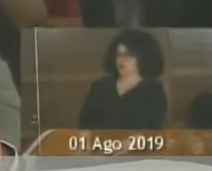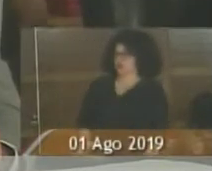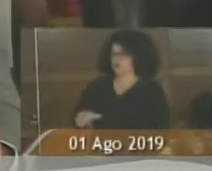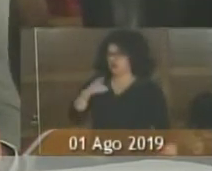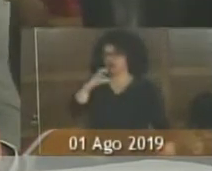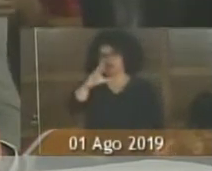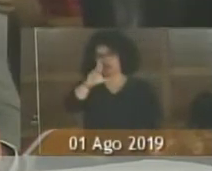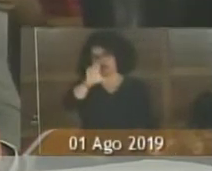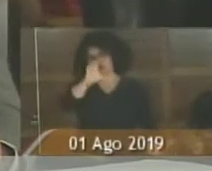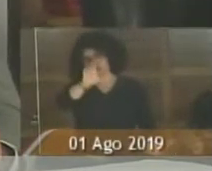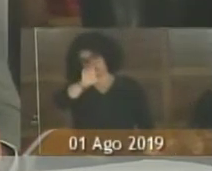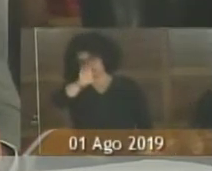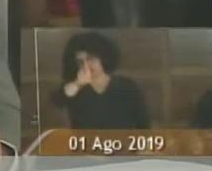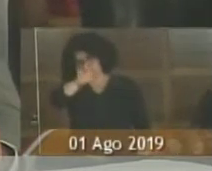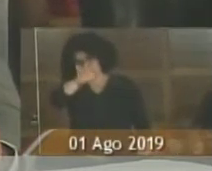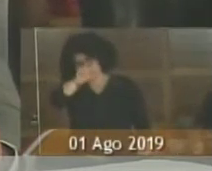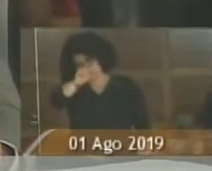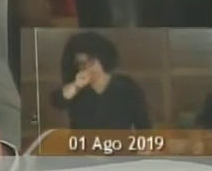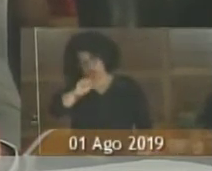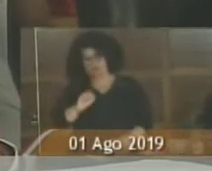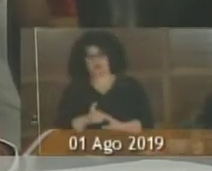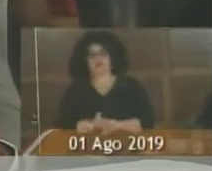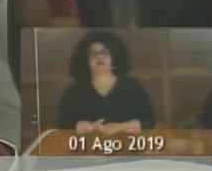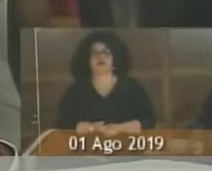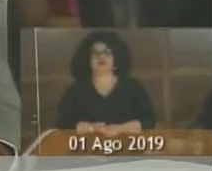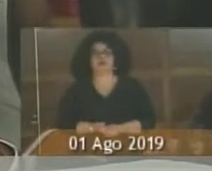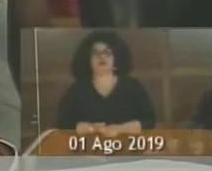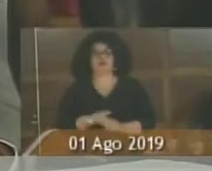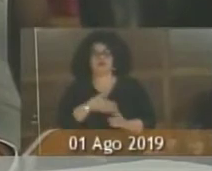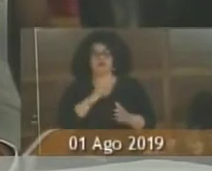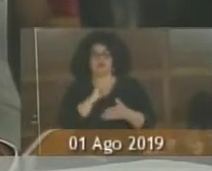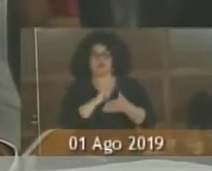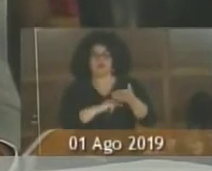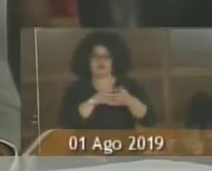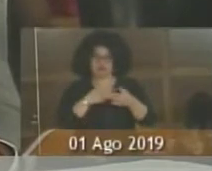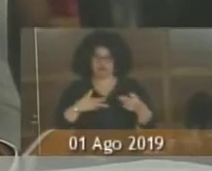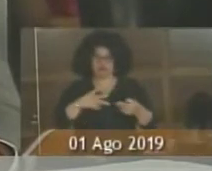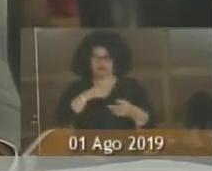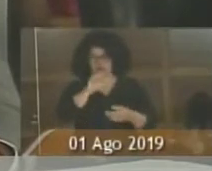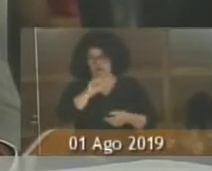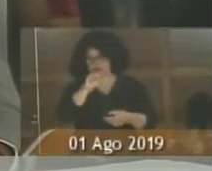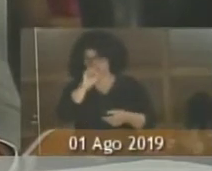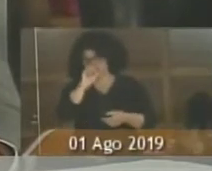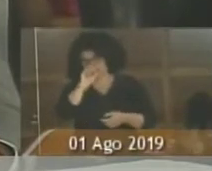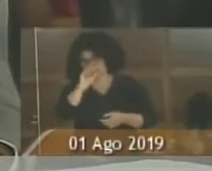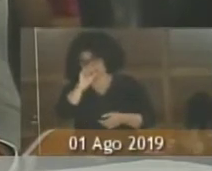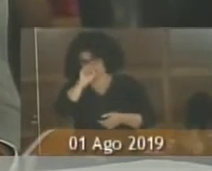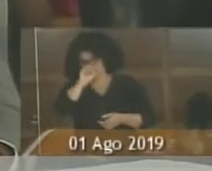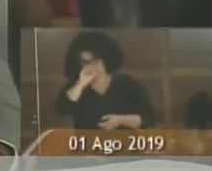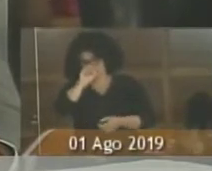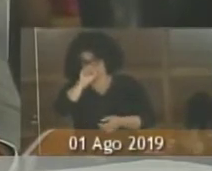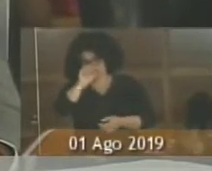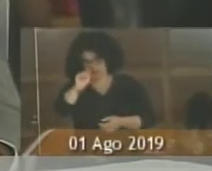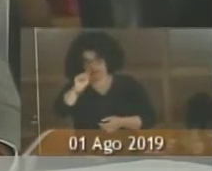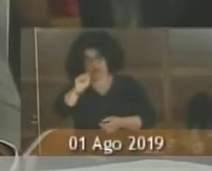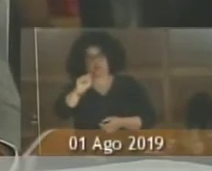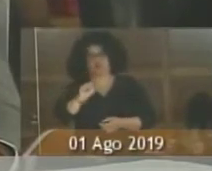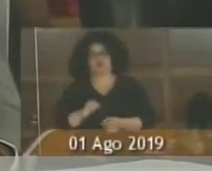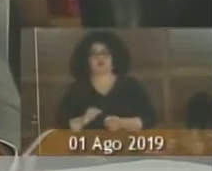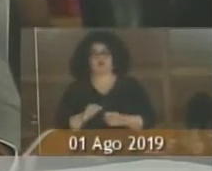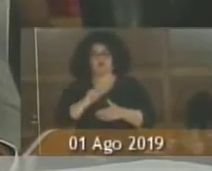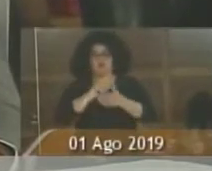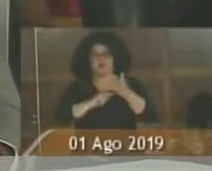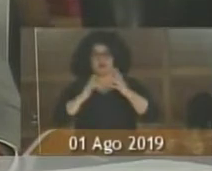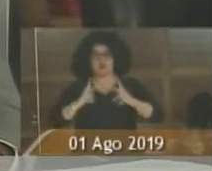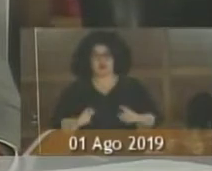Gris Felícia Fernandes Souto. Indicação 803, indicando ao prefeito a limpeza e manutenção da rede de águas pluviais na